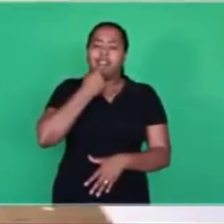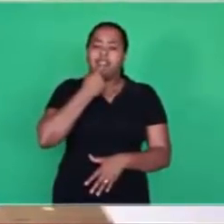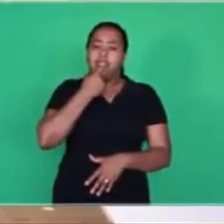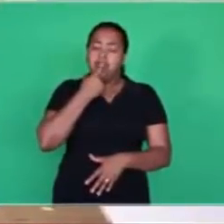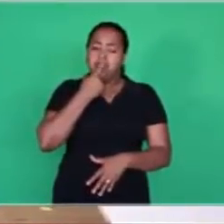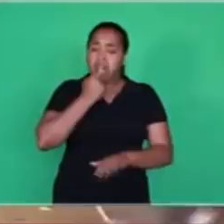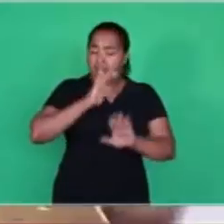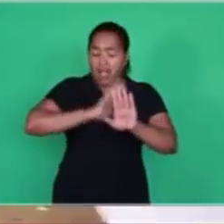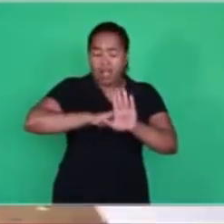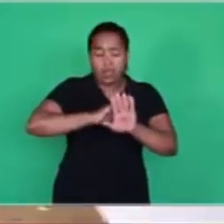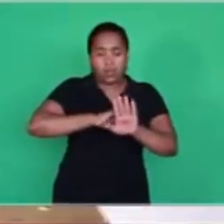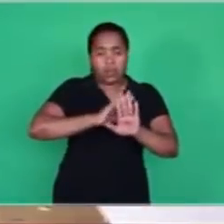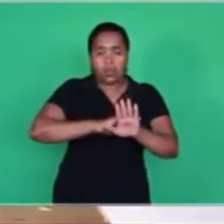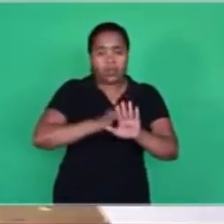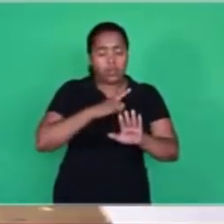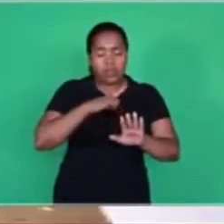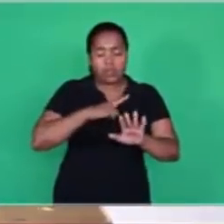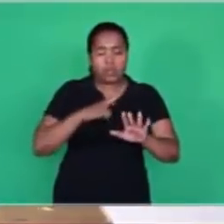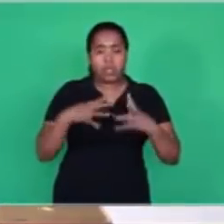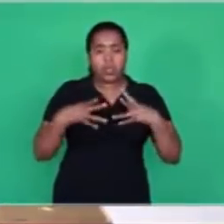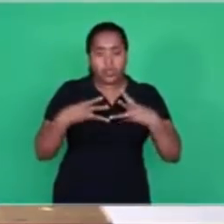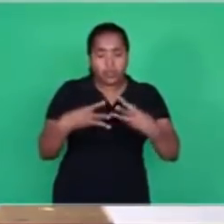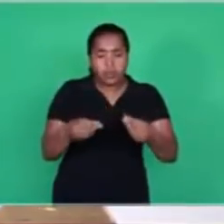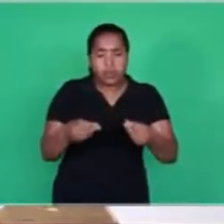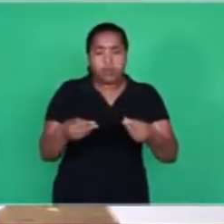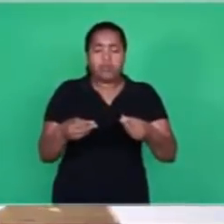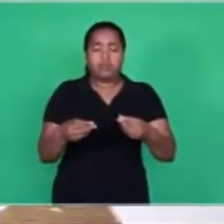Ideologias, vem todos aqui, vou botar, vocês vêm aqui